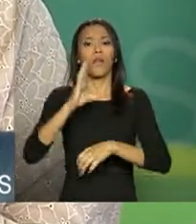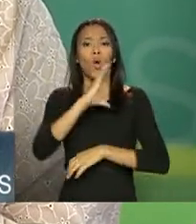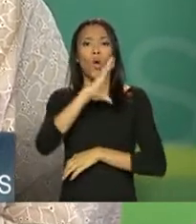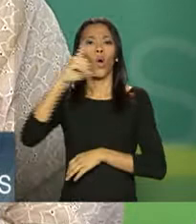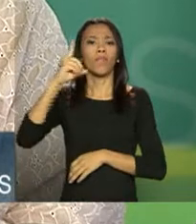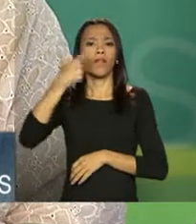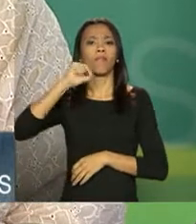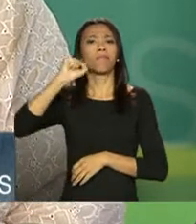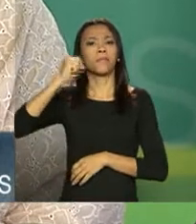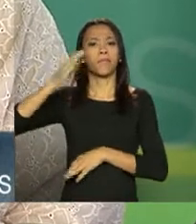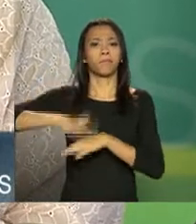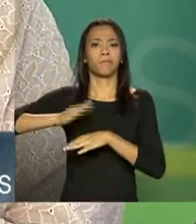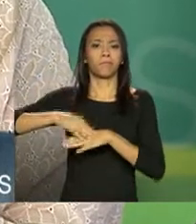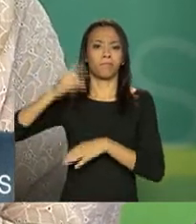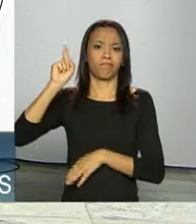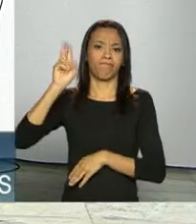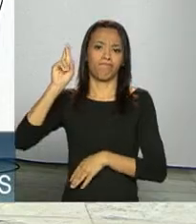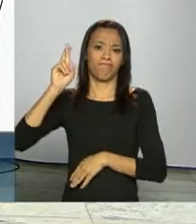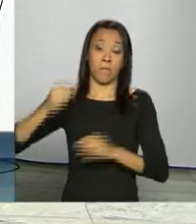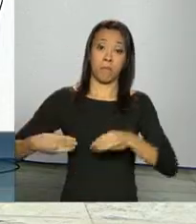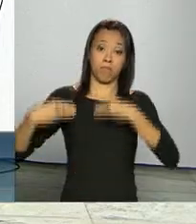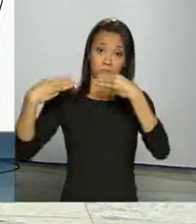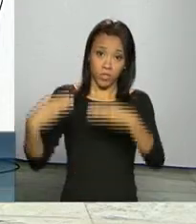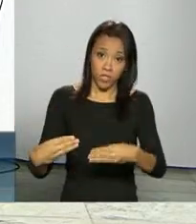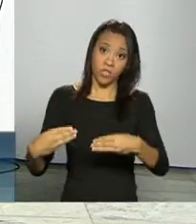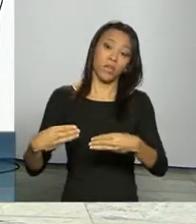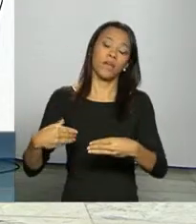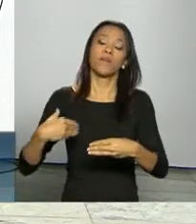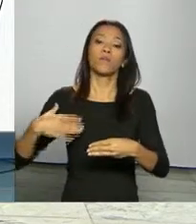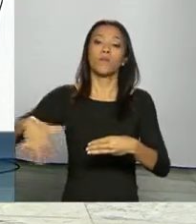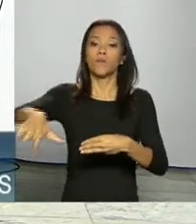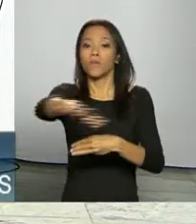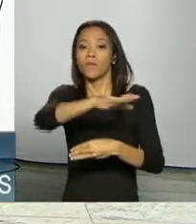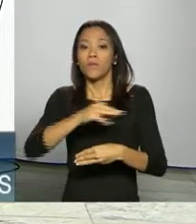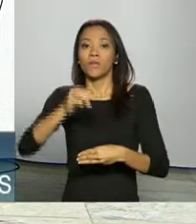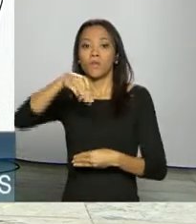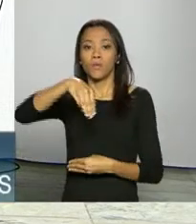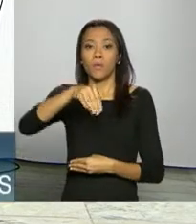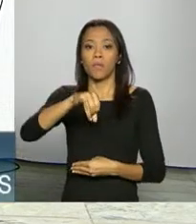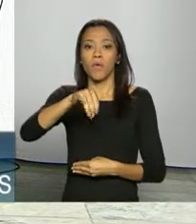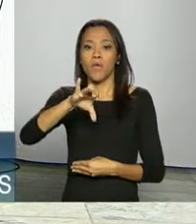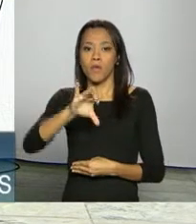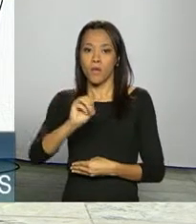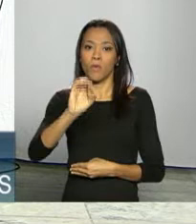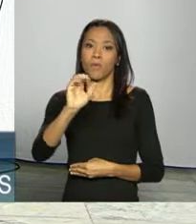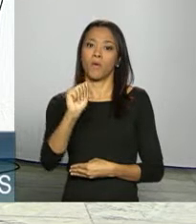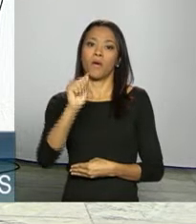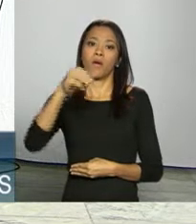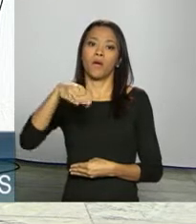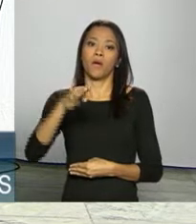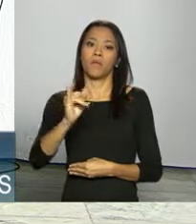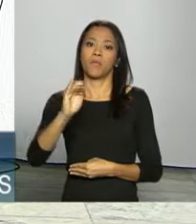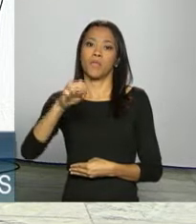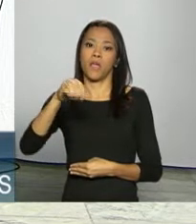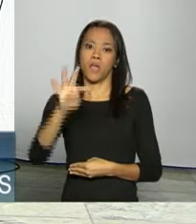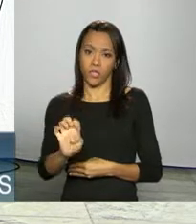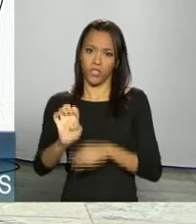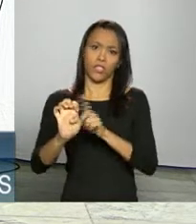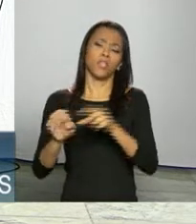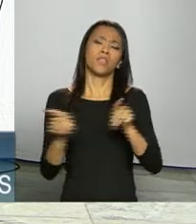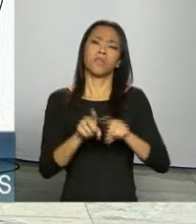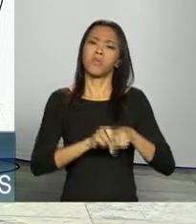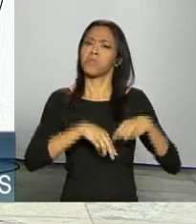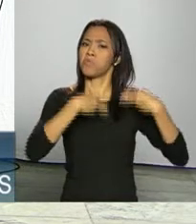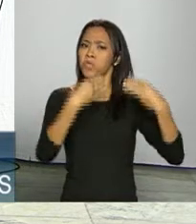a licença saiu veiculando determinadas informações que não procedem tá então o plano sendo feito mistério vocês tecnologia todo